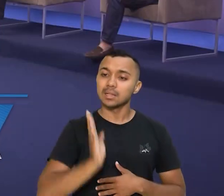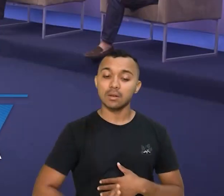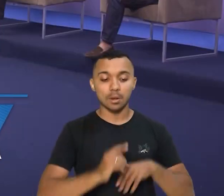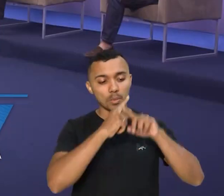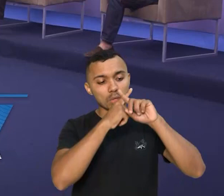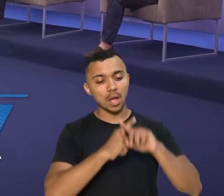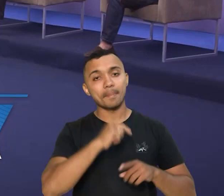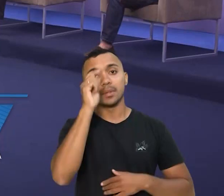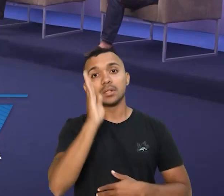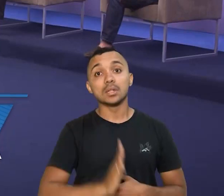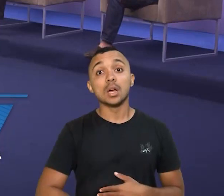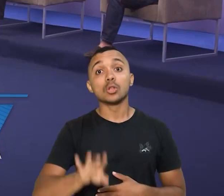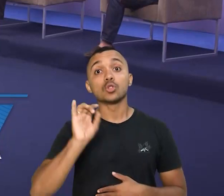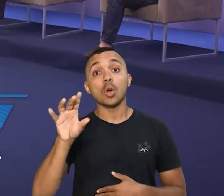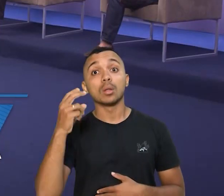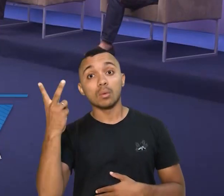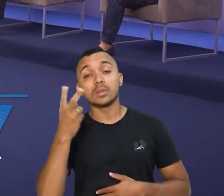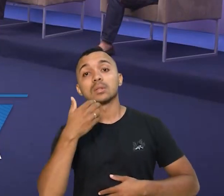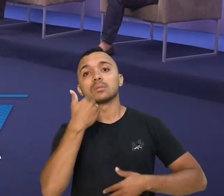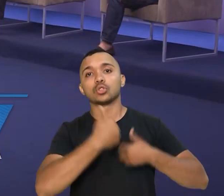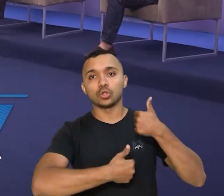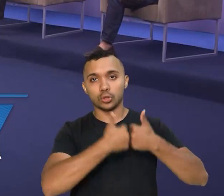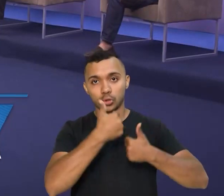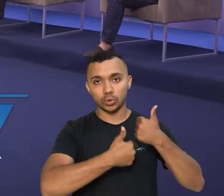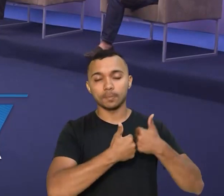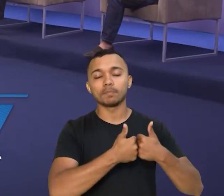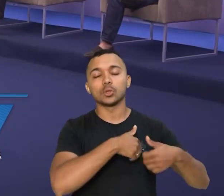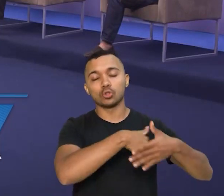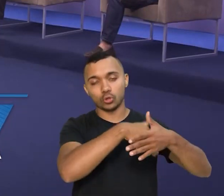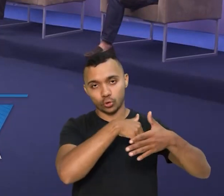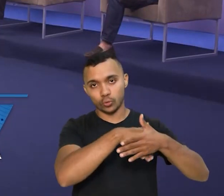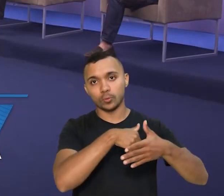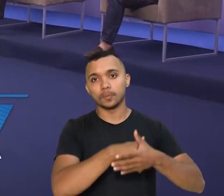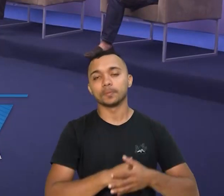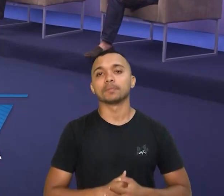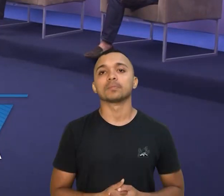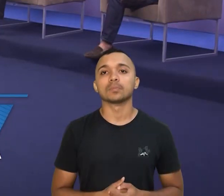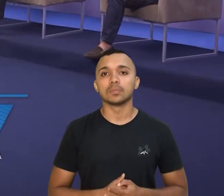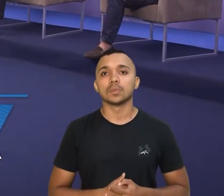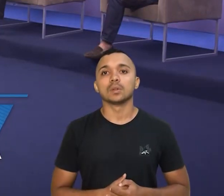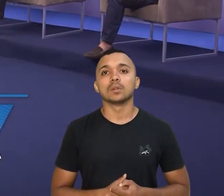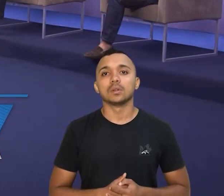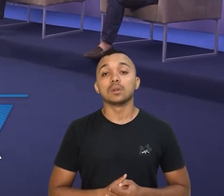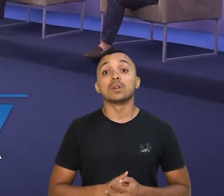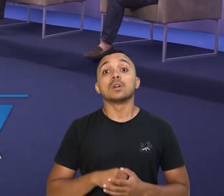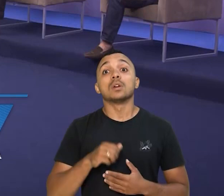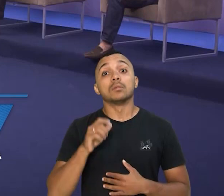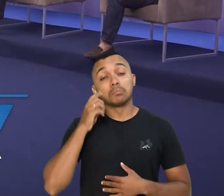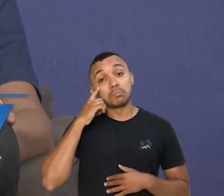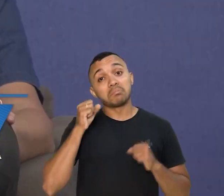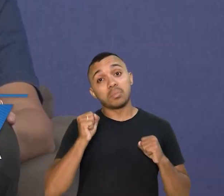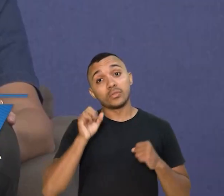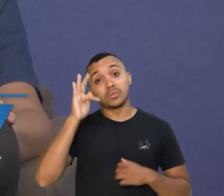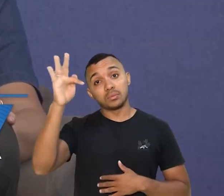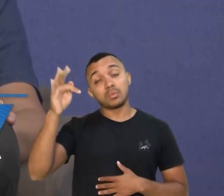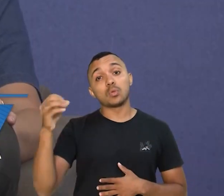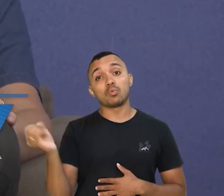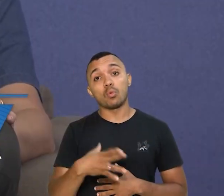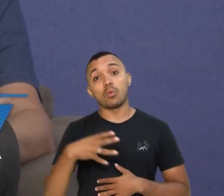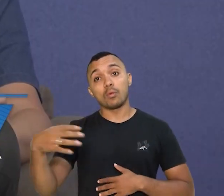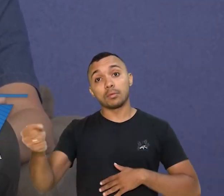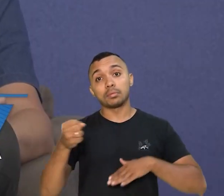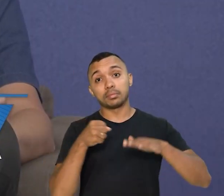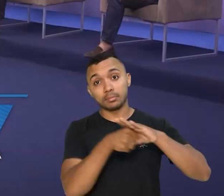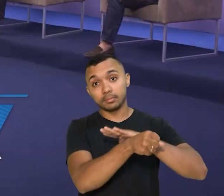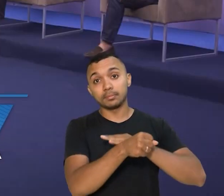ele só tem mais dois jogos. O outro, ele já poderá ter um novo reforço lá do lado esquerdo. Como eu estava falando aqui no intervalo... Ele está